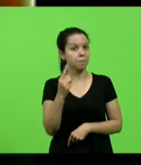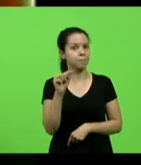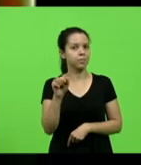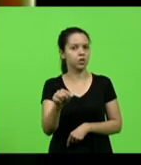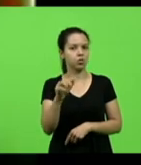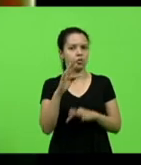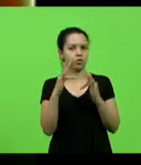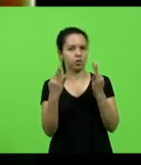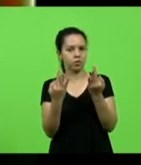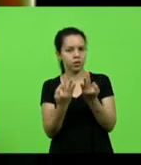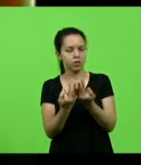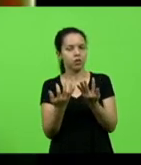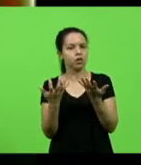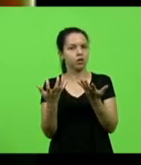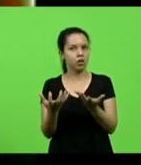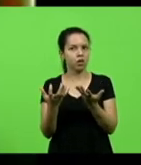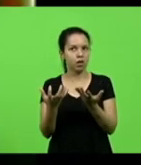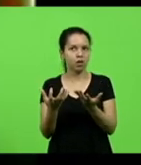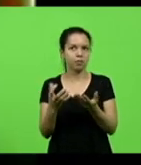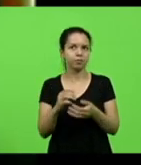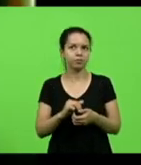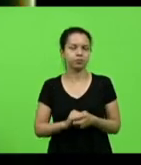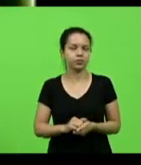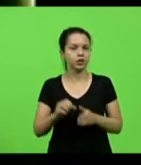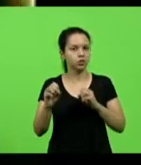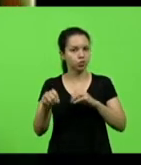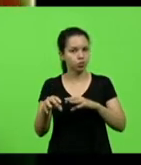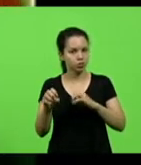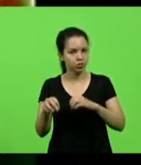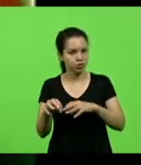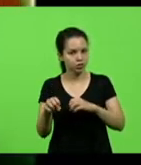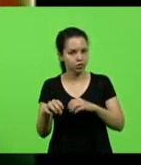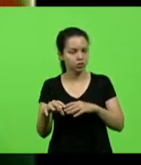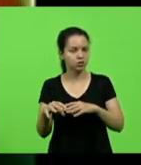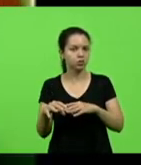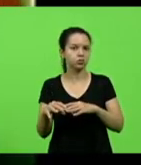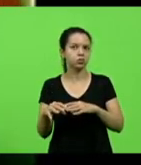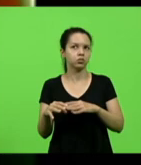fazer a educação